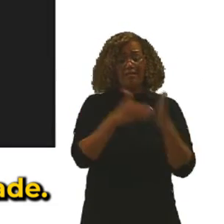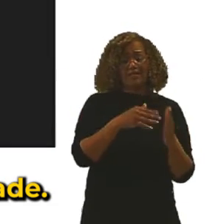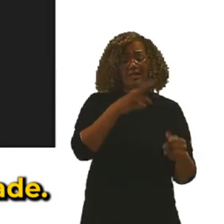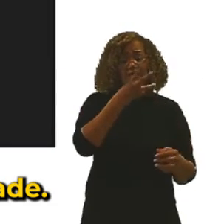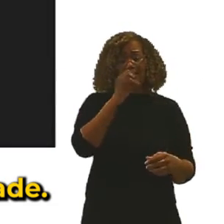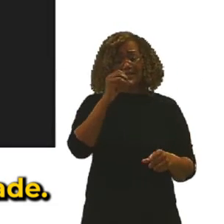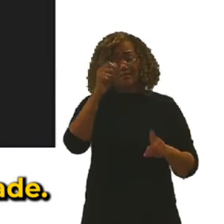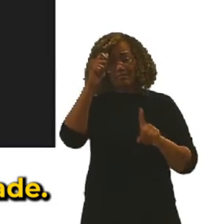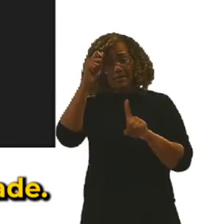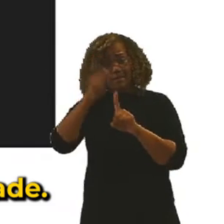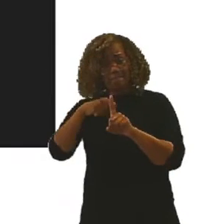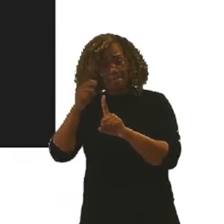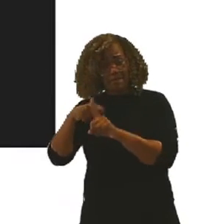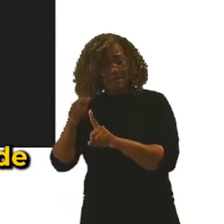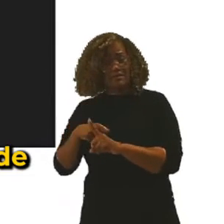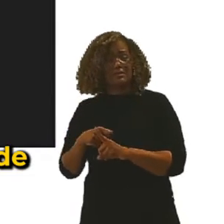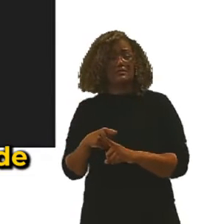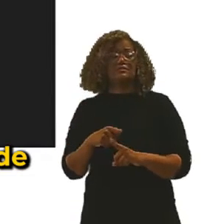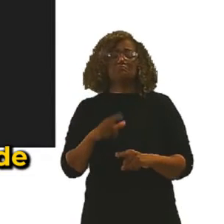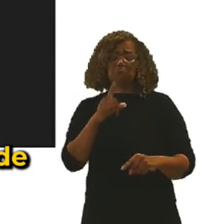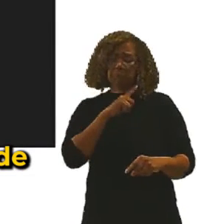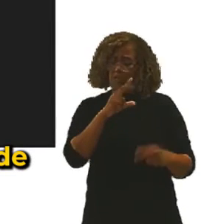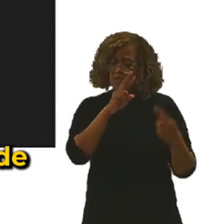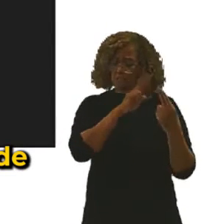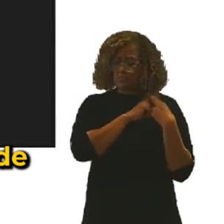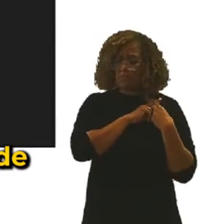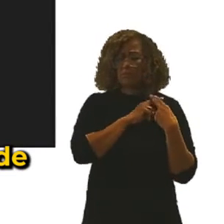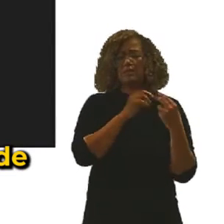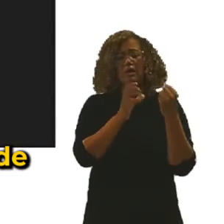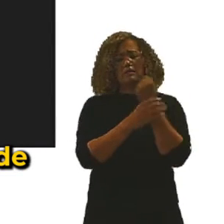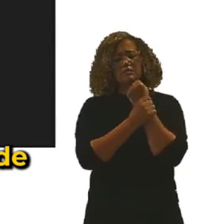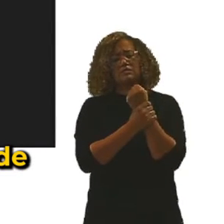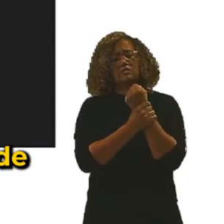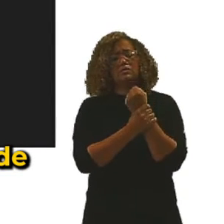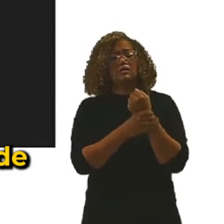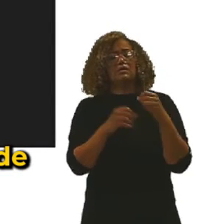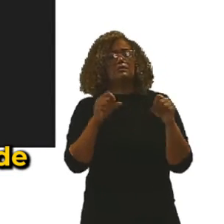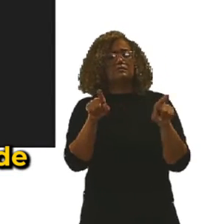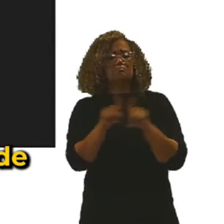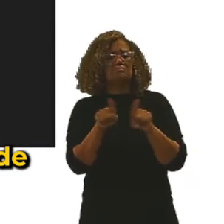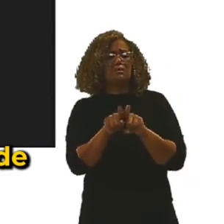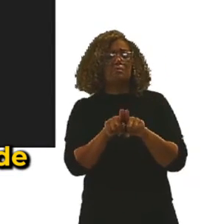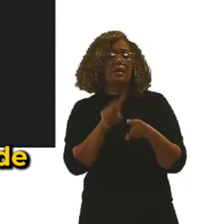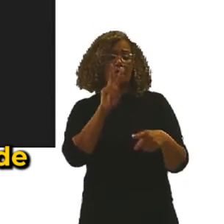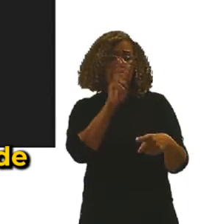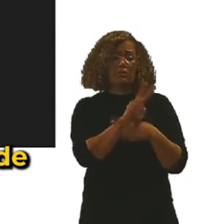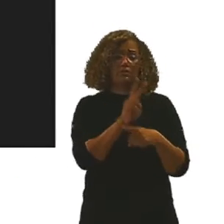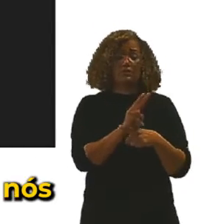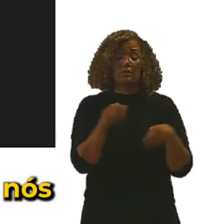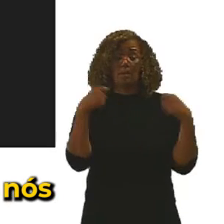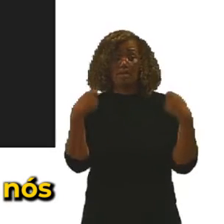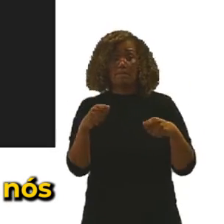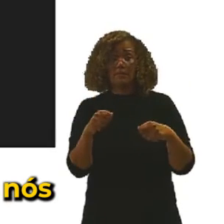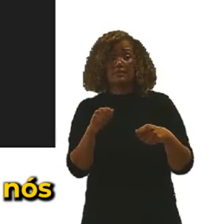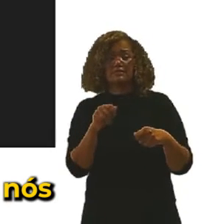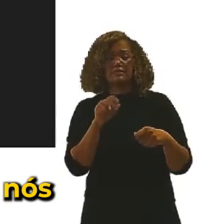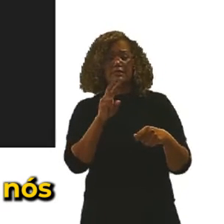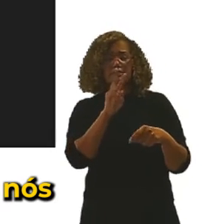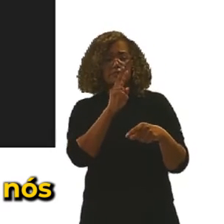nos traz uma grande responsabilidade, sistema de segurança, sistema de justiça e rede de proteção, de monitoramento dos casos, porque vai acontecer